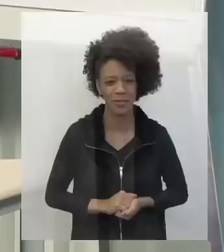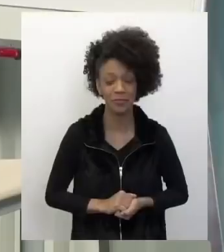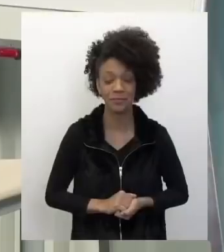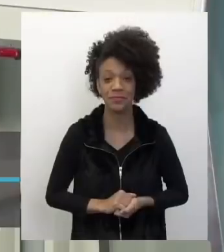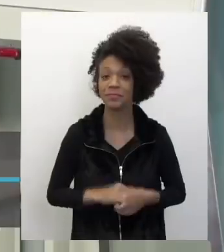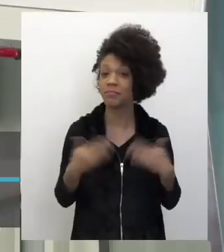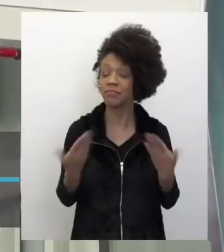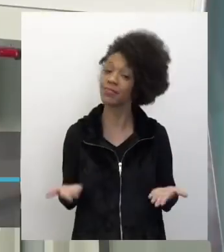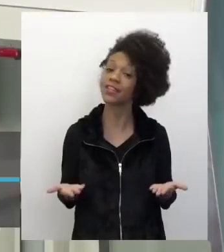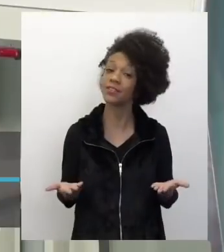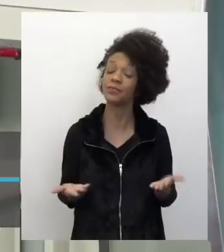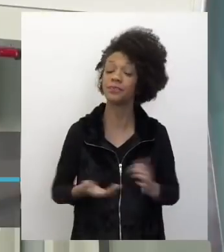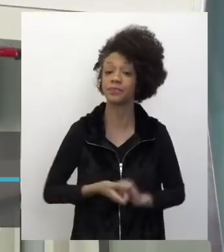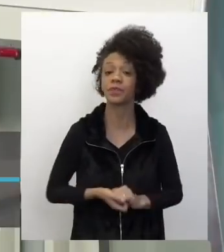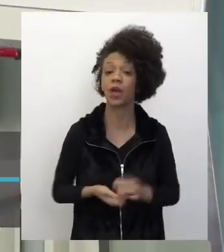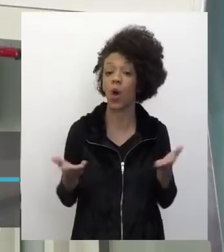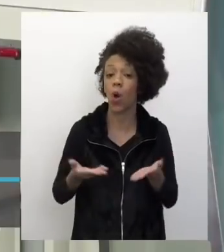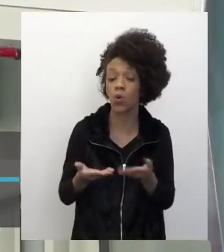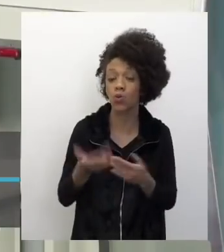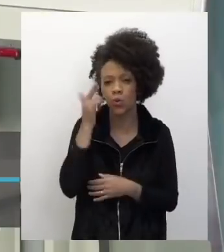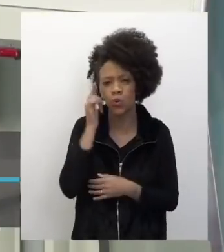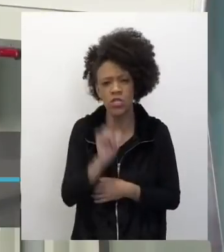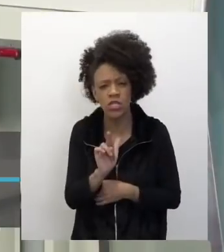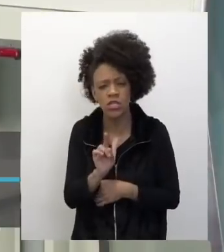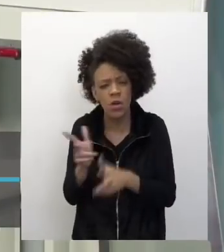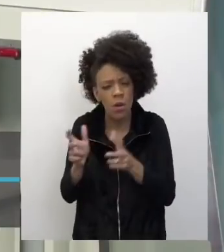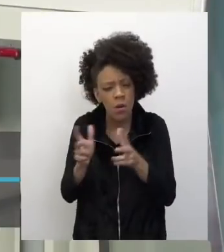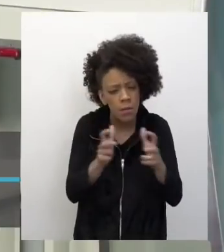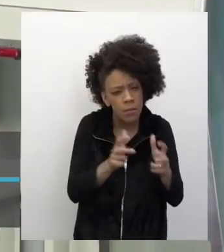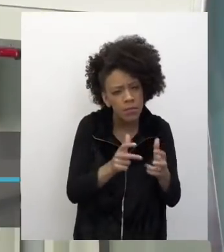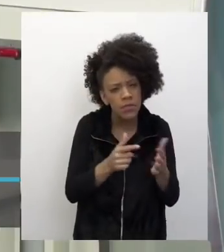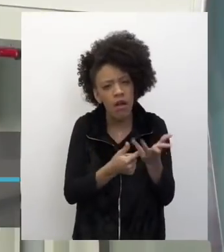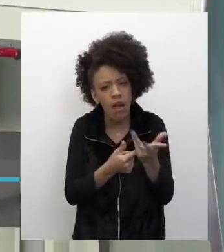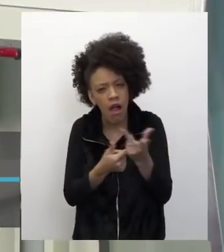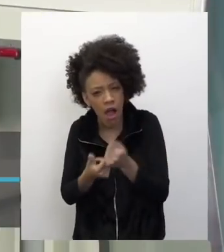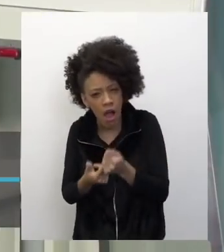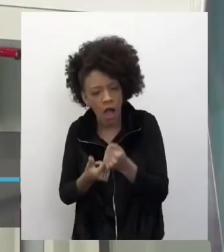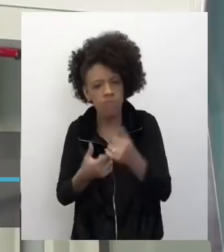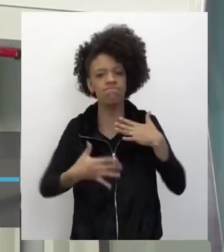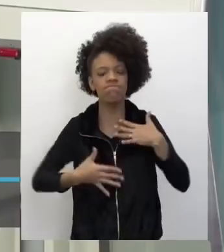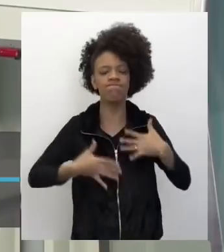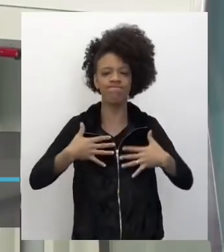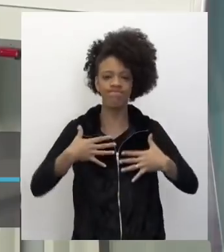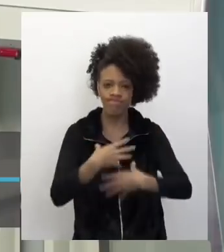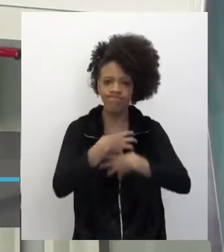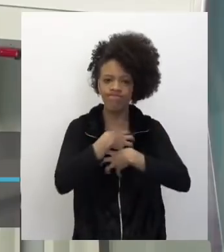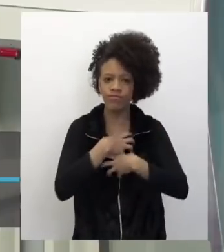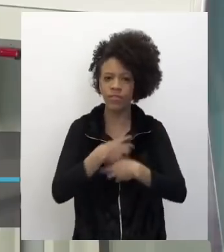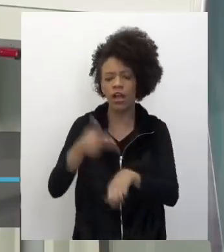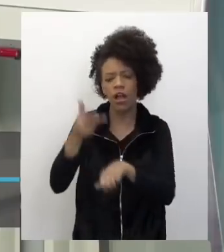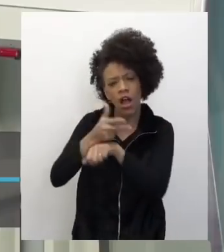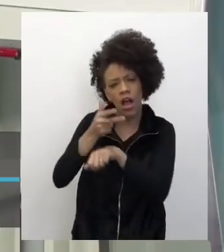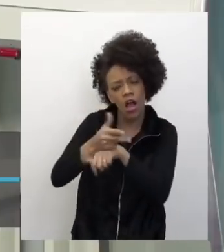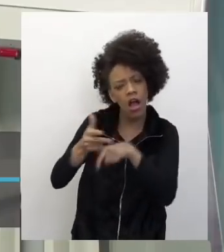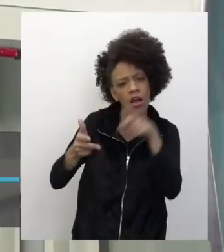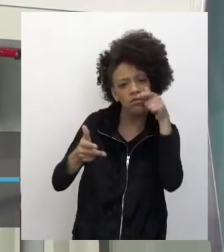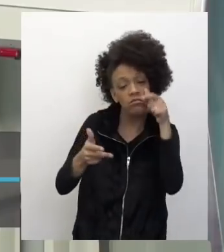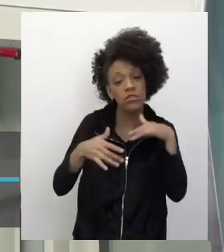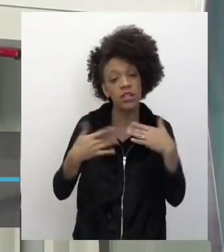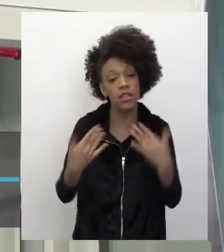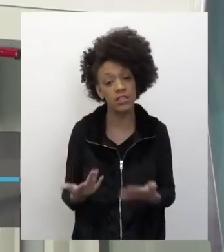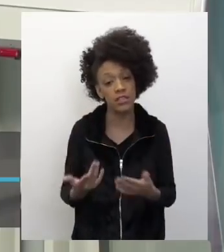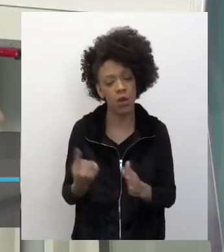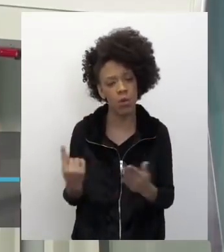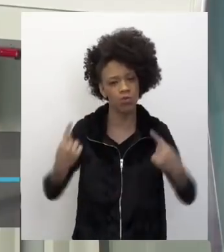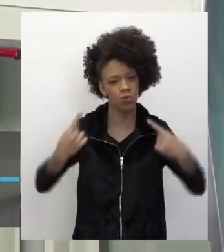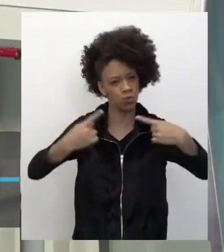Turma, então hoje a gente conseguiu ver um pouquinho sobre a arte circense, assistimos alguns vídeos e eu vou para o nosso